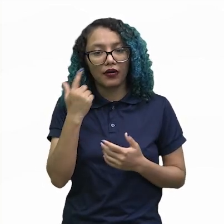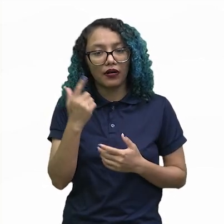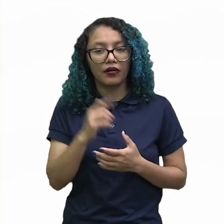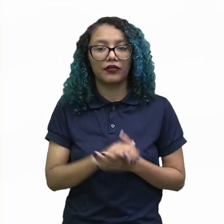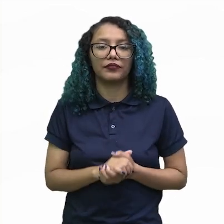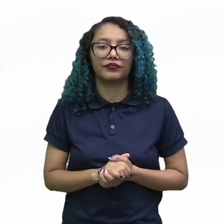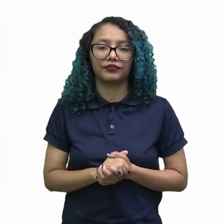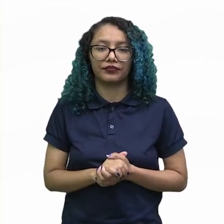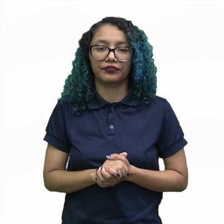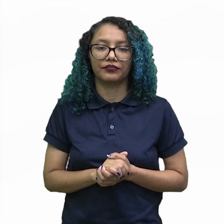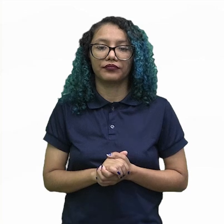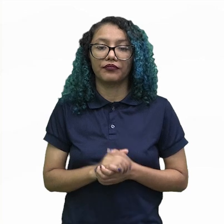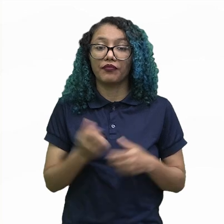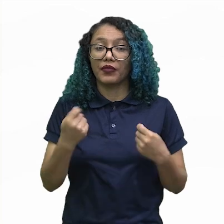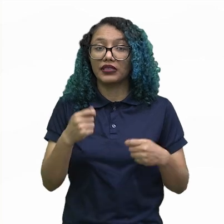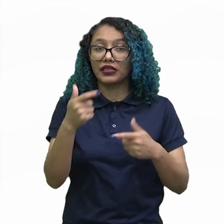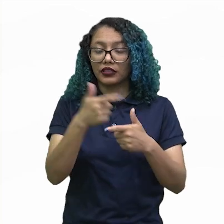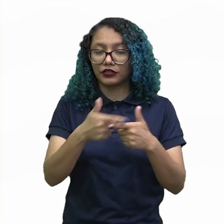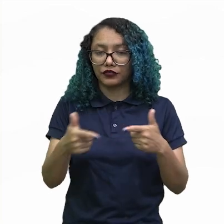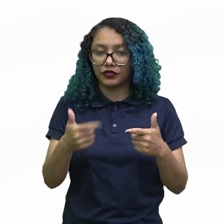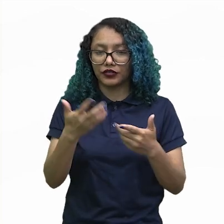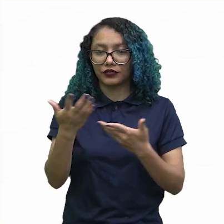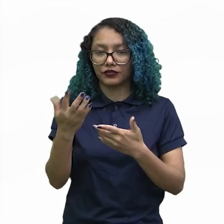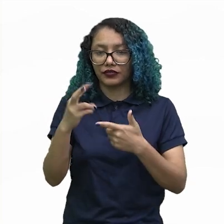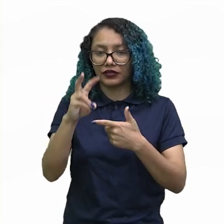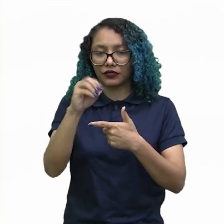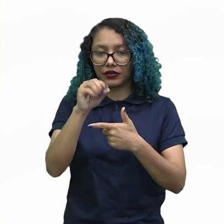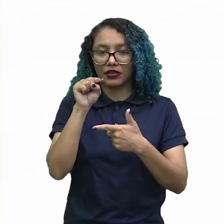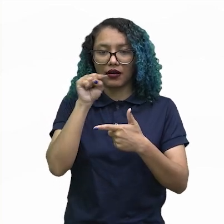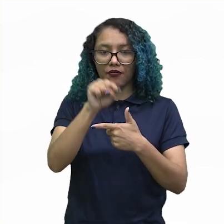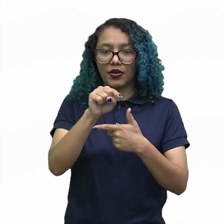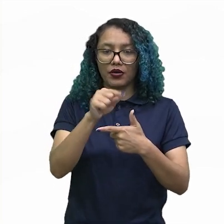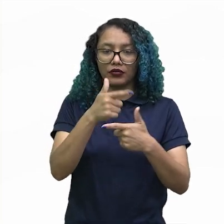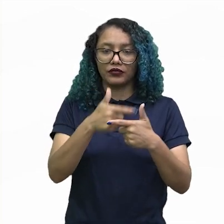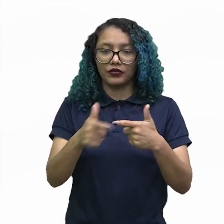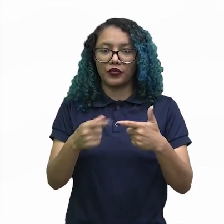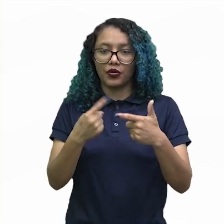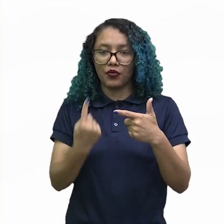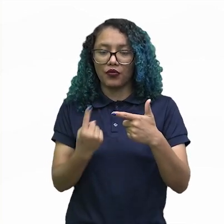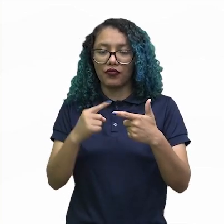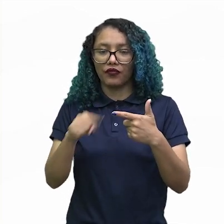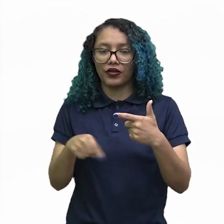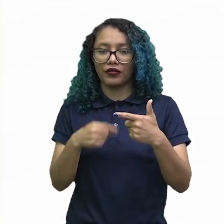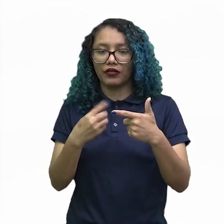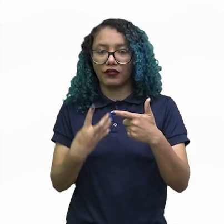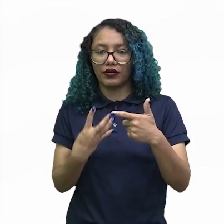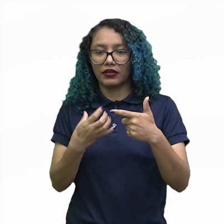vou realizar a seguinte divisão, ó, 50 mil dividido por